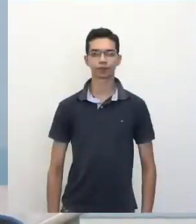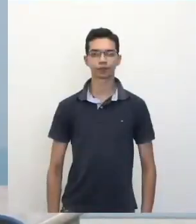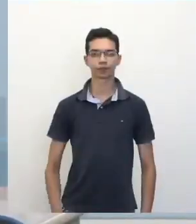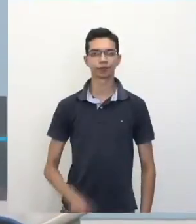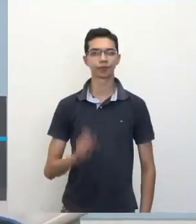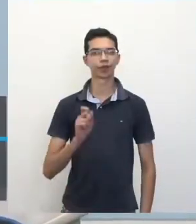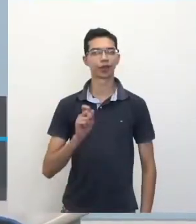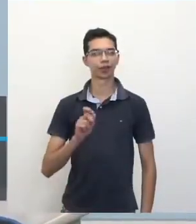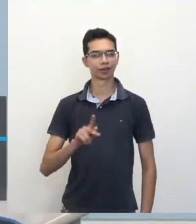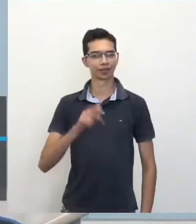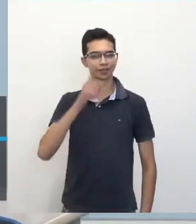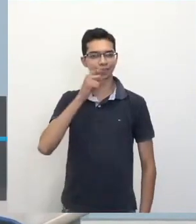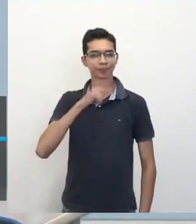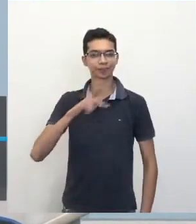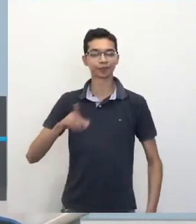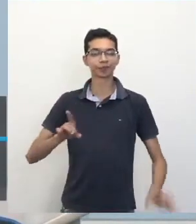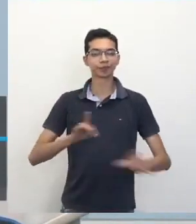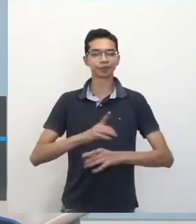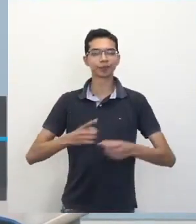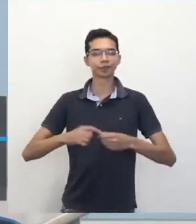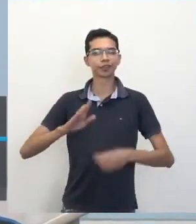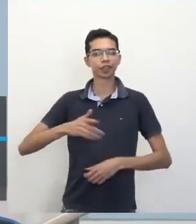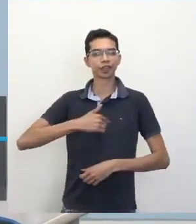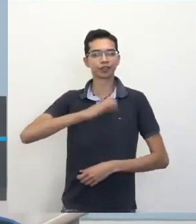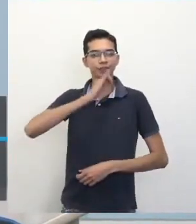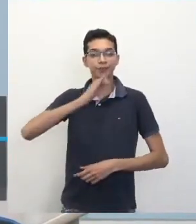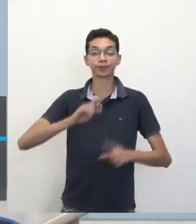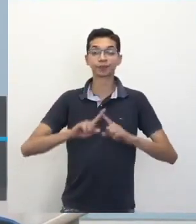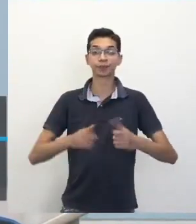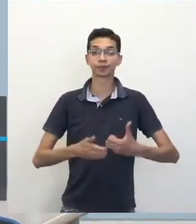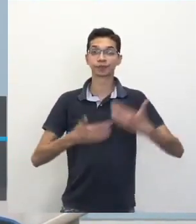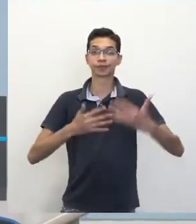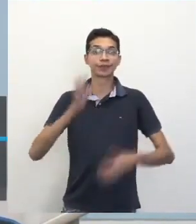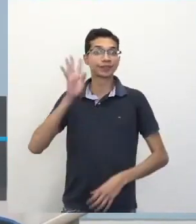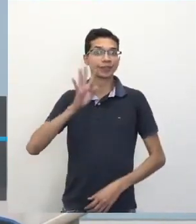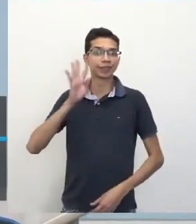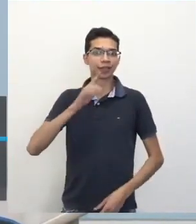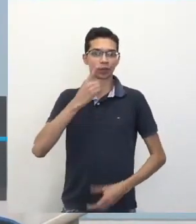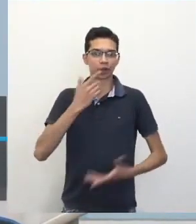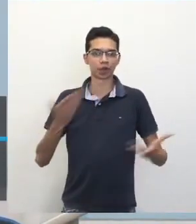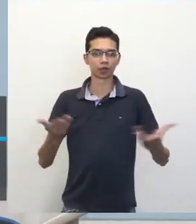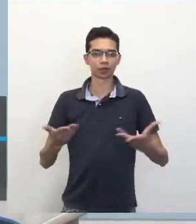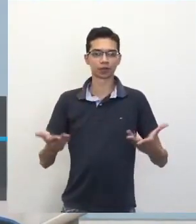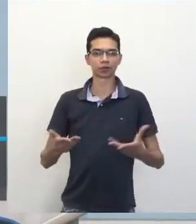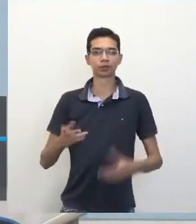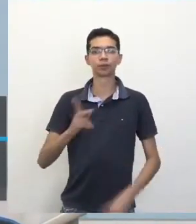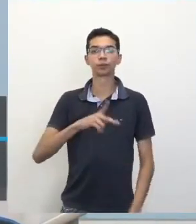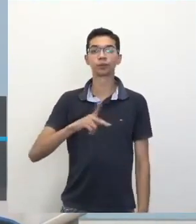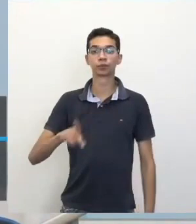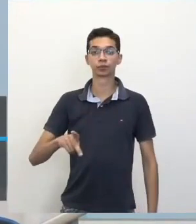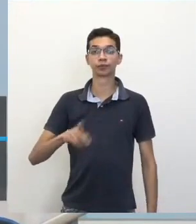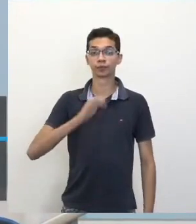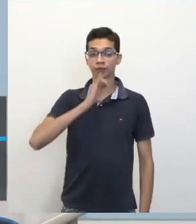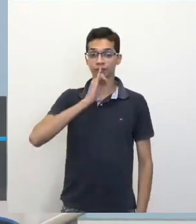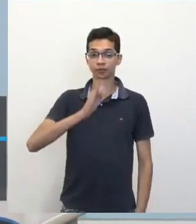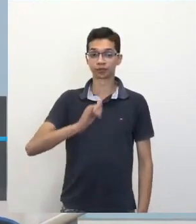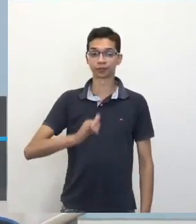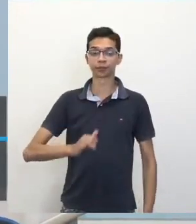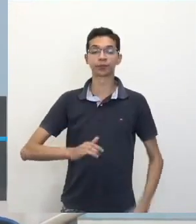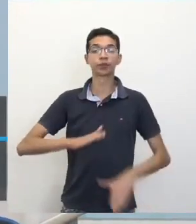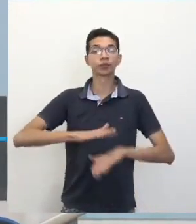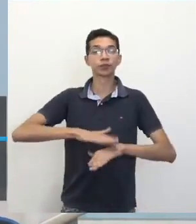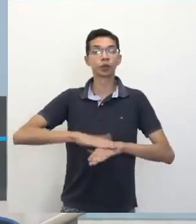Ok, Márcia, voltamos. Eu já passei algumas para você, mas subiu uma aqui agora que eu achei bem legal, ó, da Proleila. Ela falou assim, fazendo